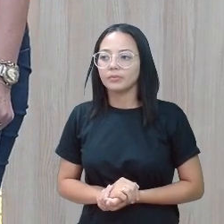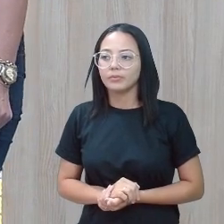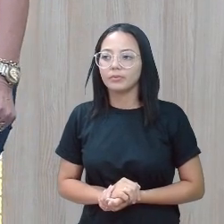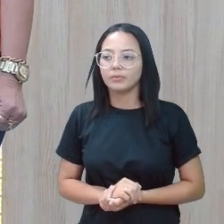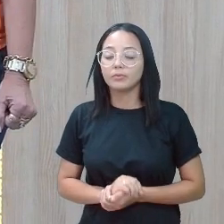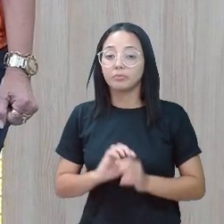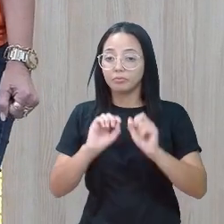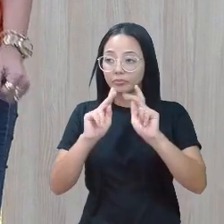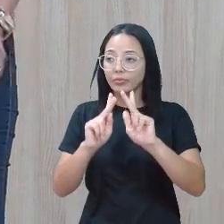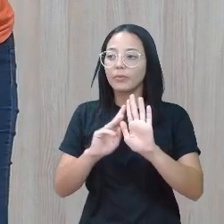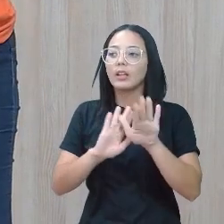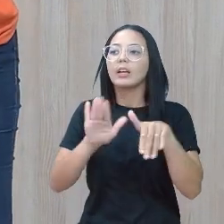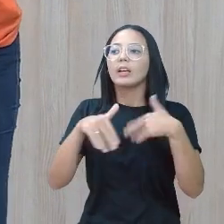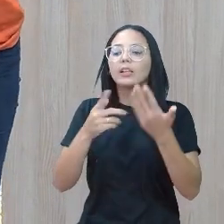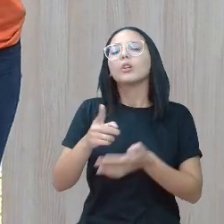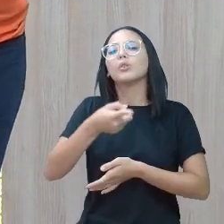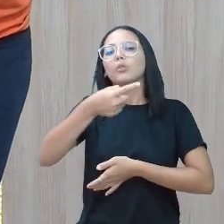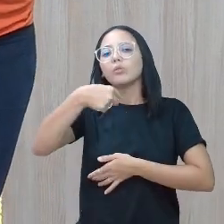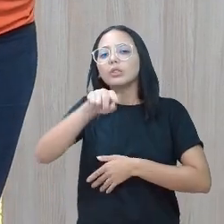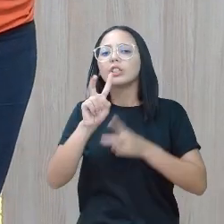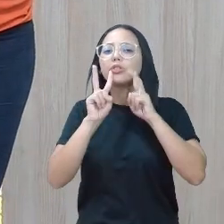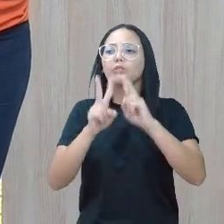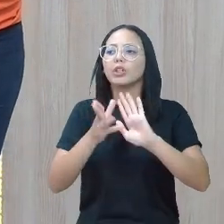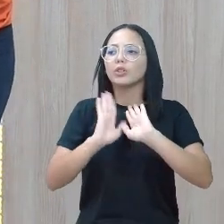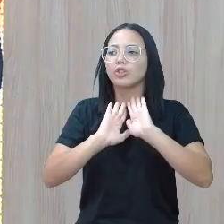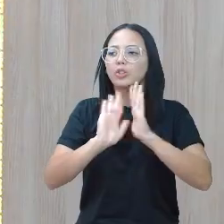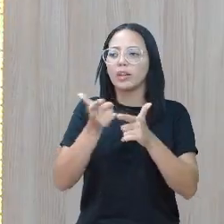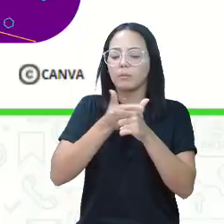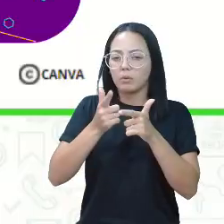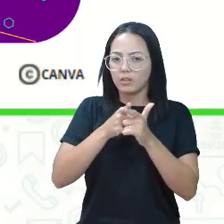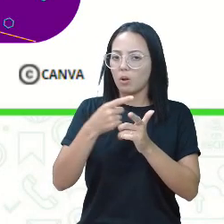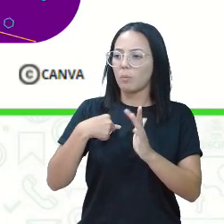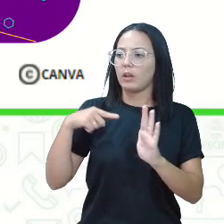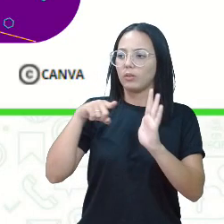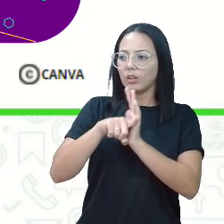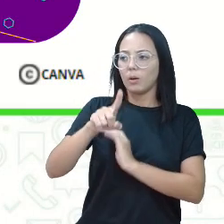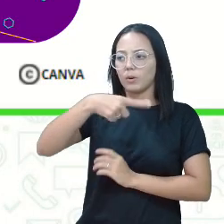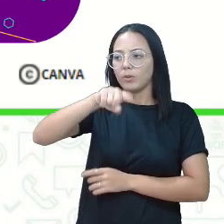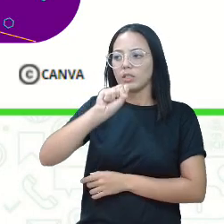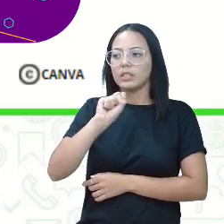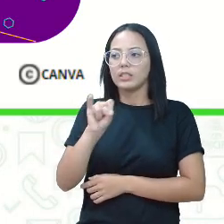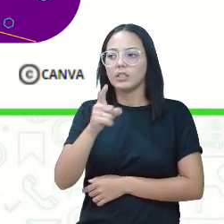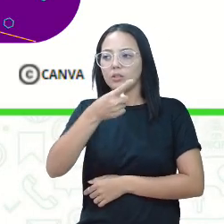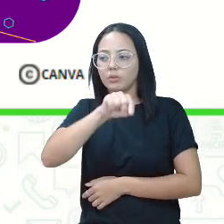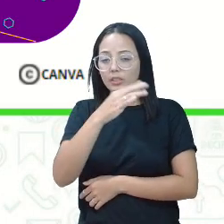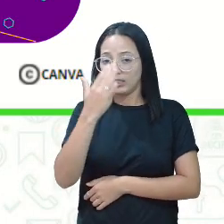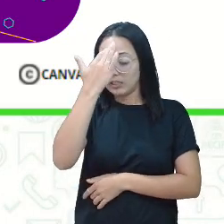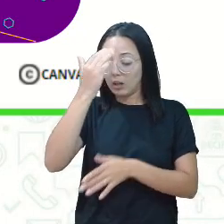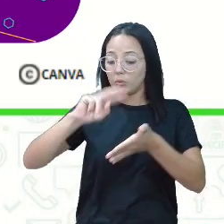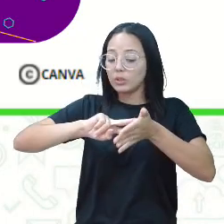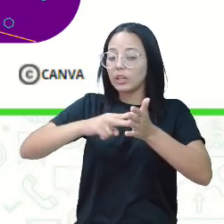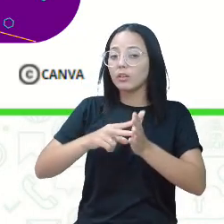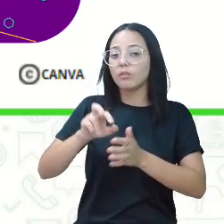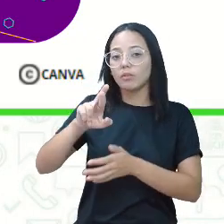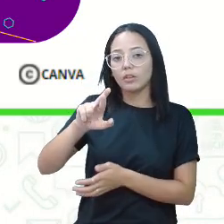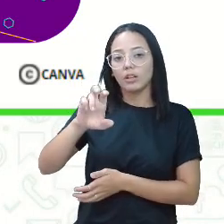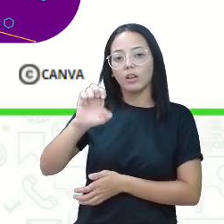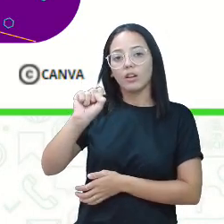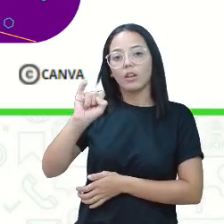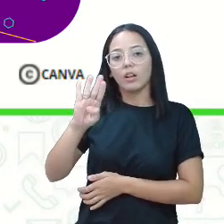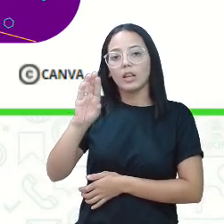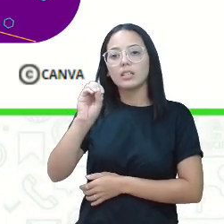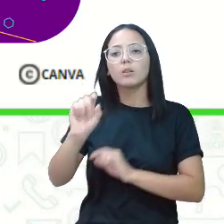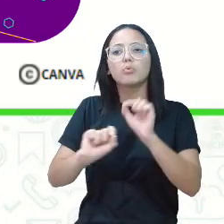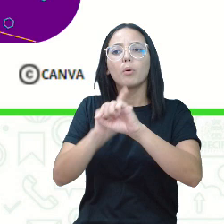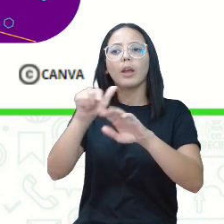Pronto. Então, vocês viram que na problematização eu perguntei para vocês se vocês sabem o que é recibo. Então, recibo